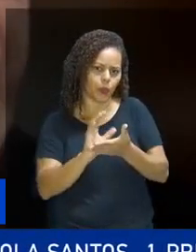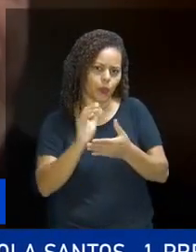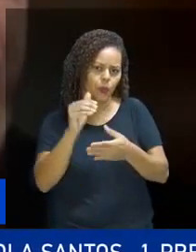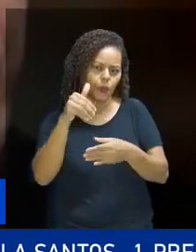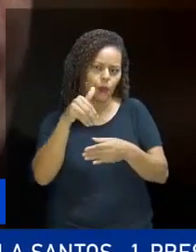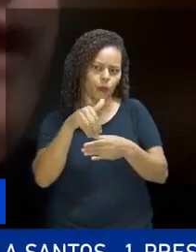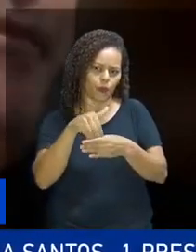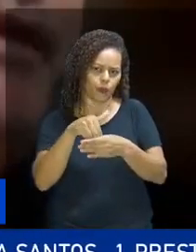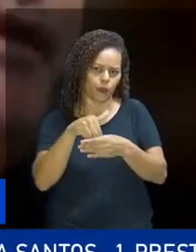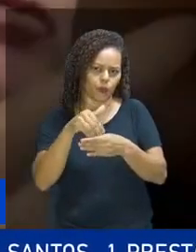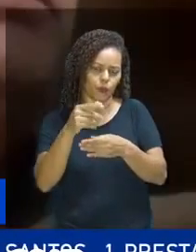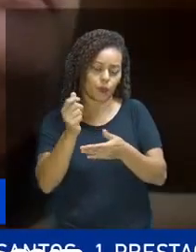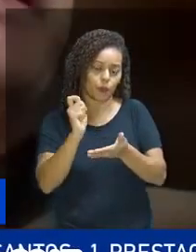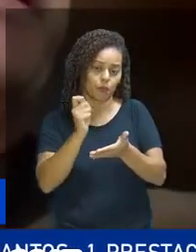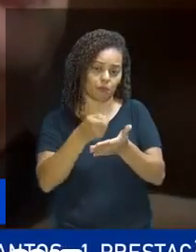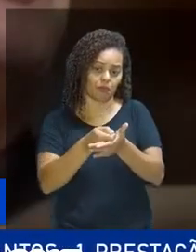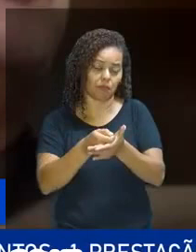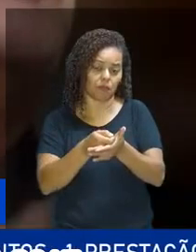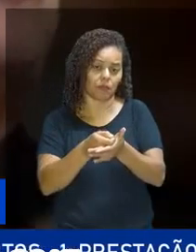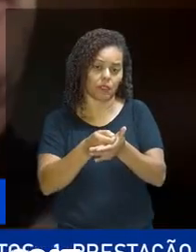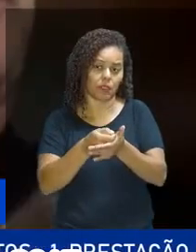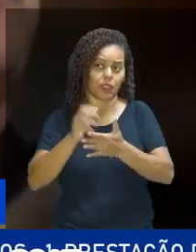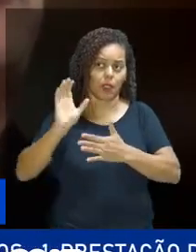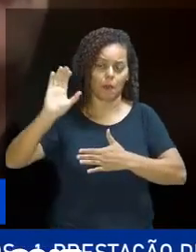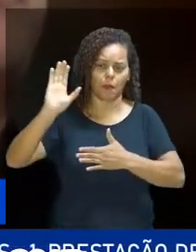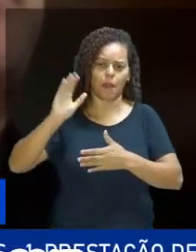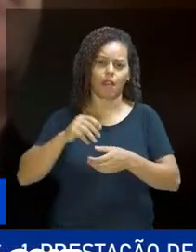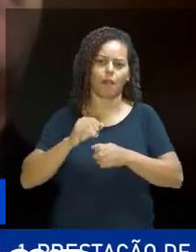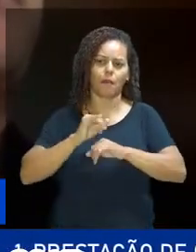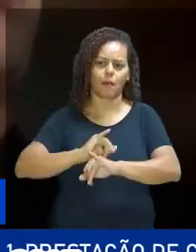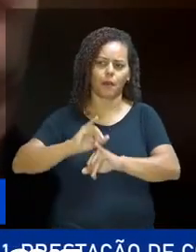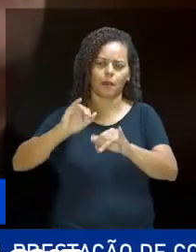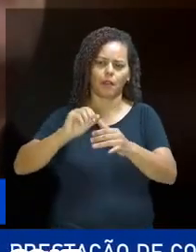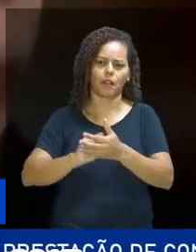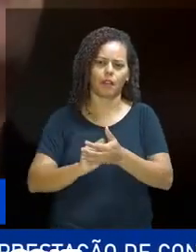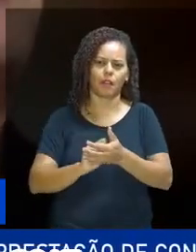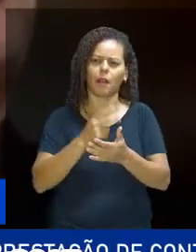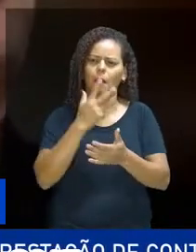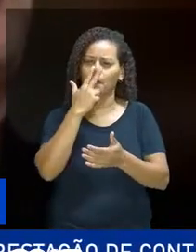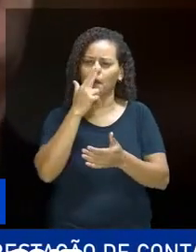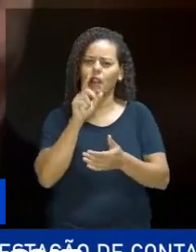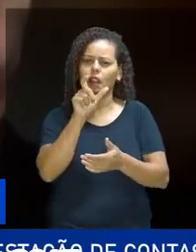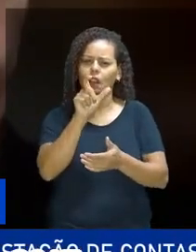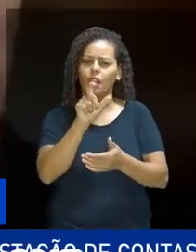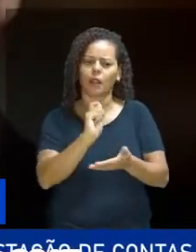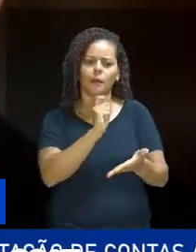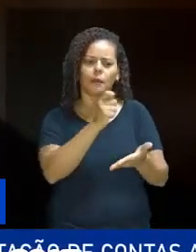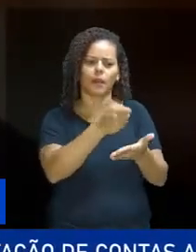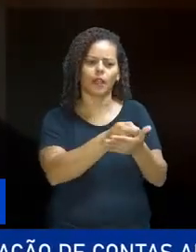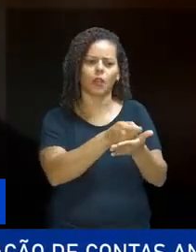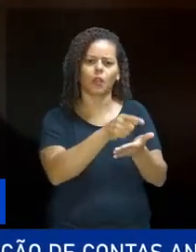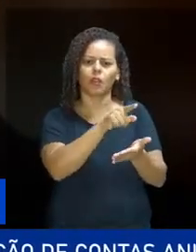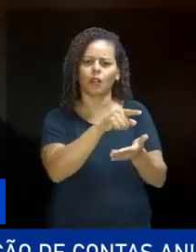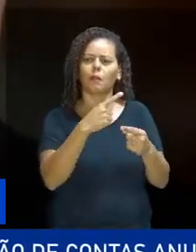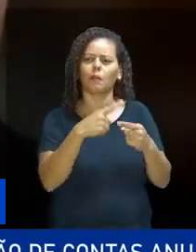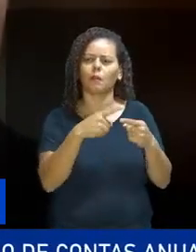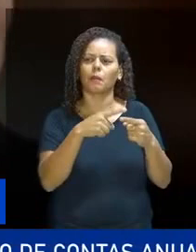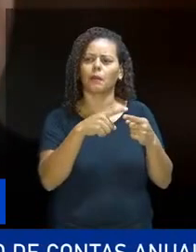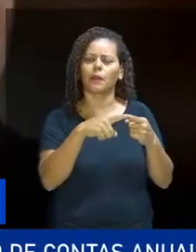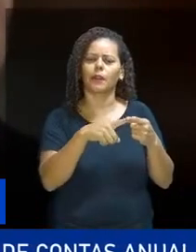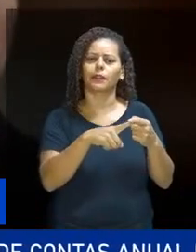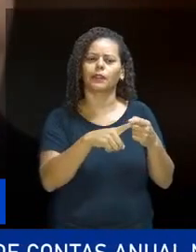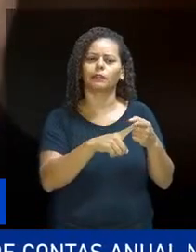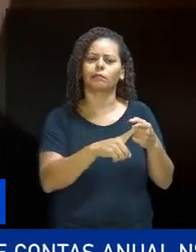para o pagamento de débitos relativos a contas do exercício de 2014 e